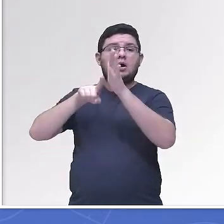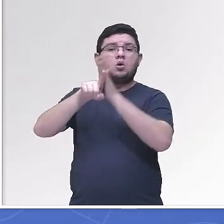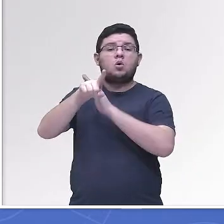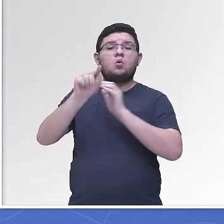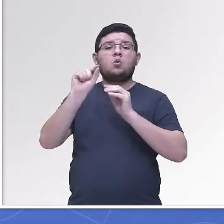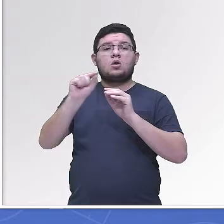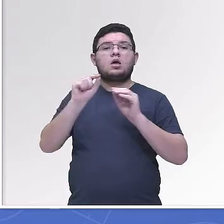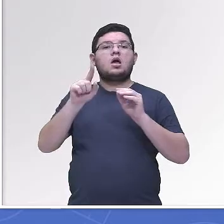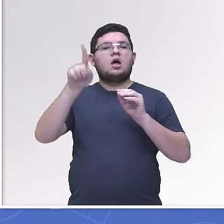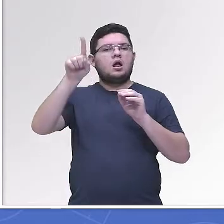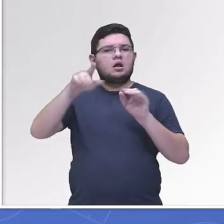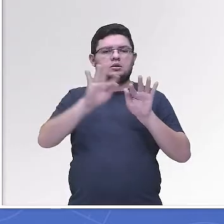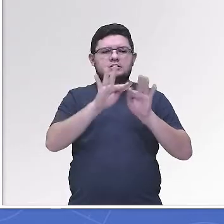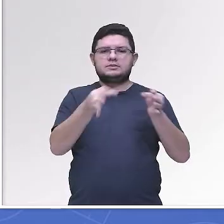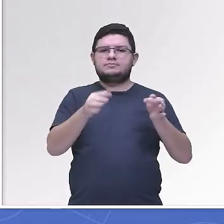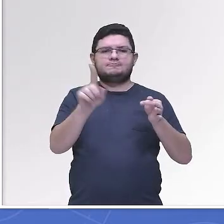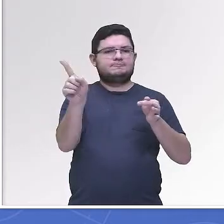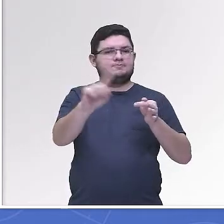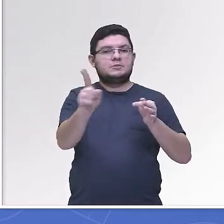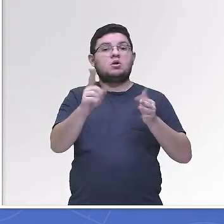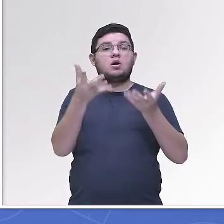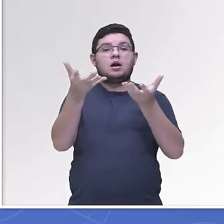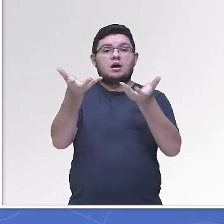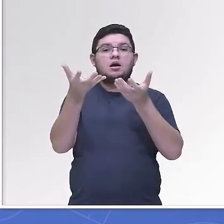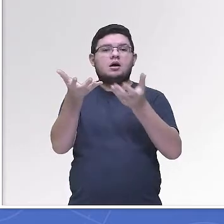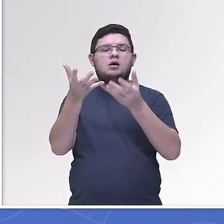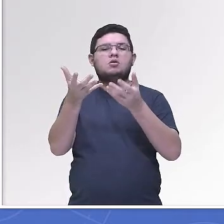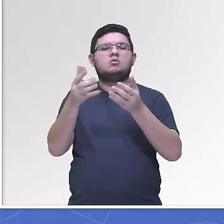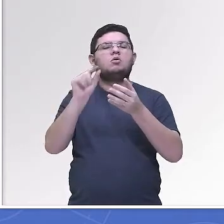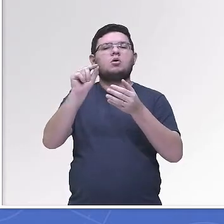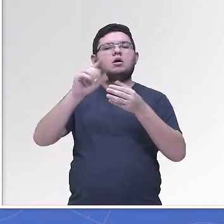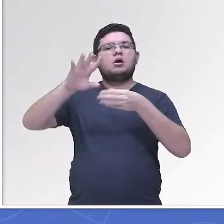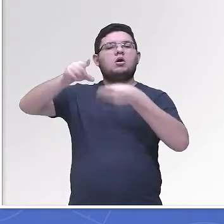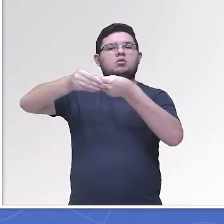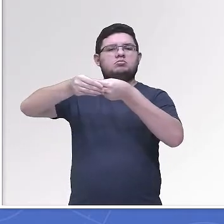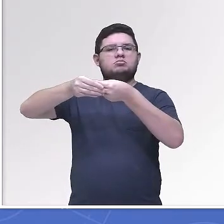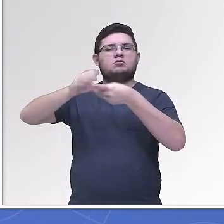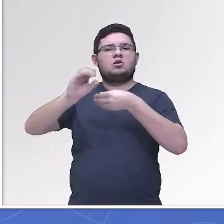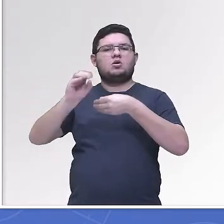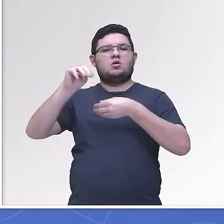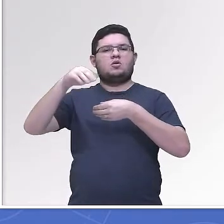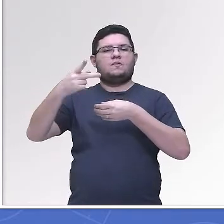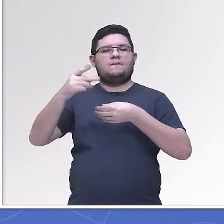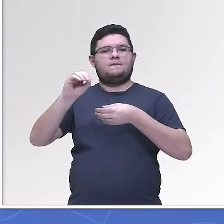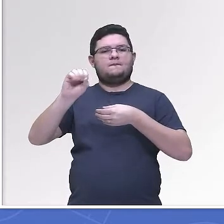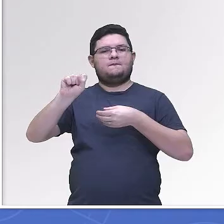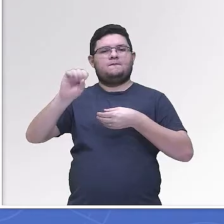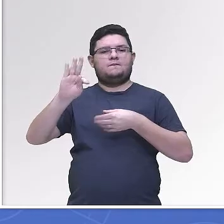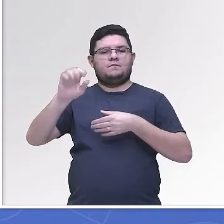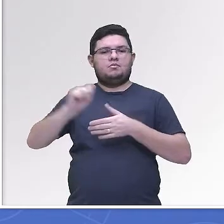substâncias compostas. Então não é a letra A. Na letra B, temos enxofre,